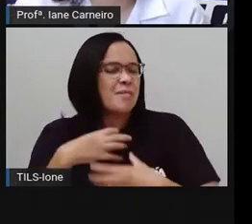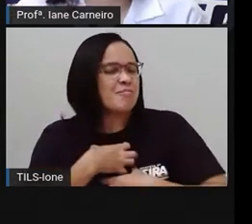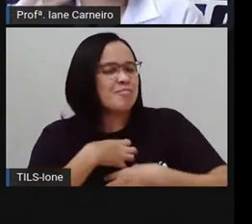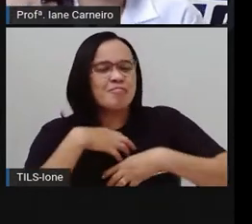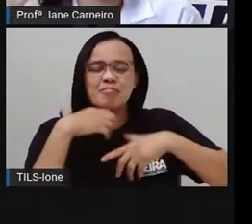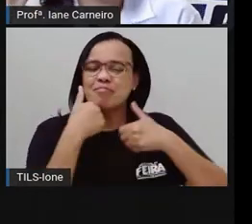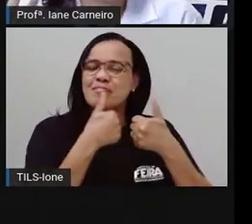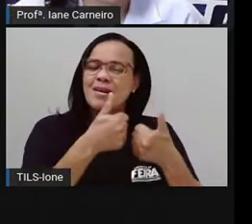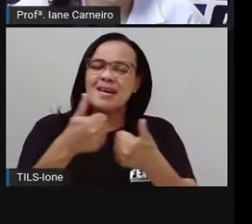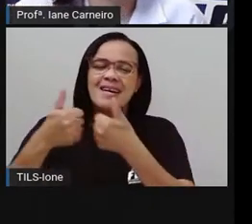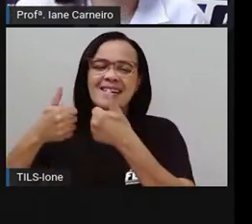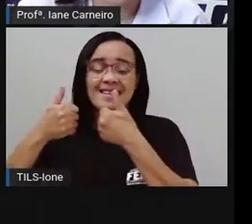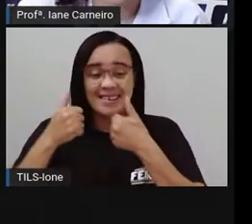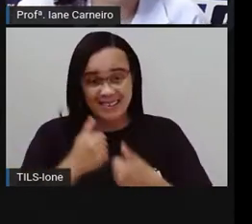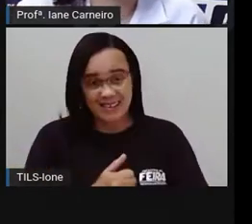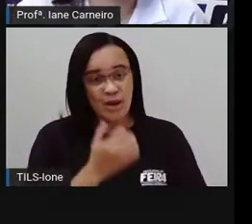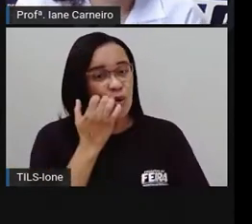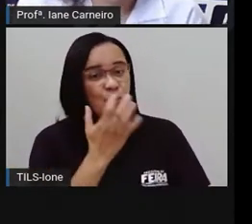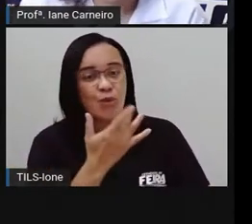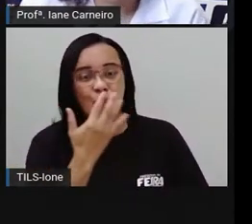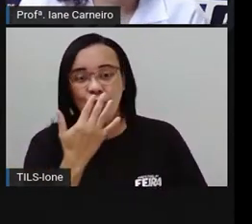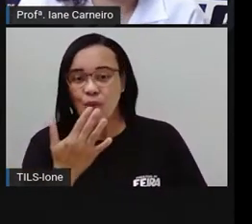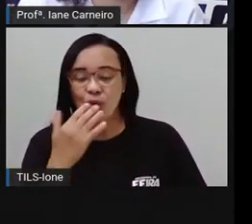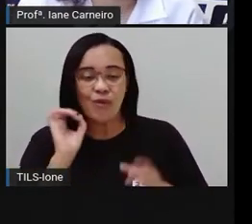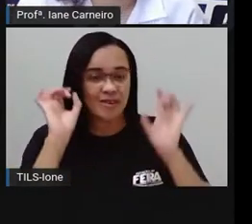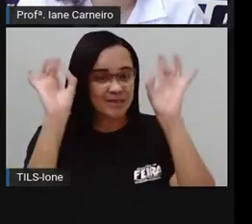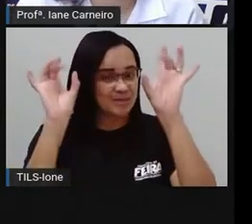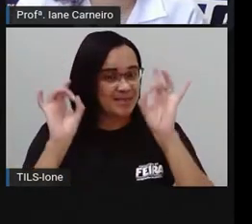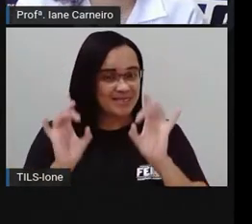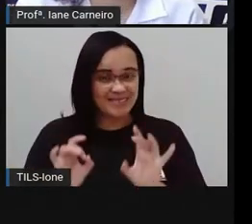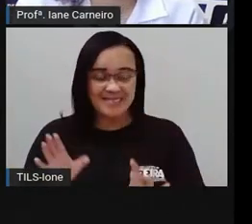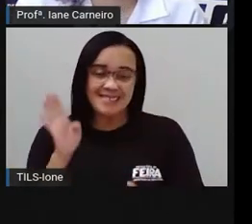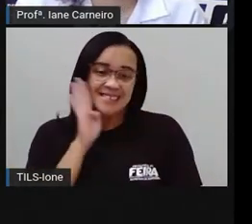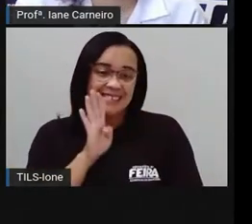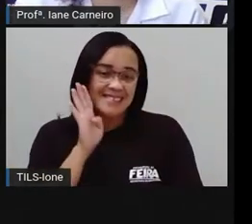fica, dá um colorido especial, né, fica bem legal.